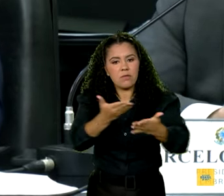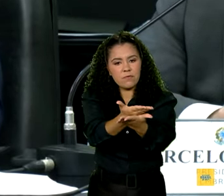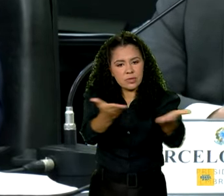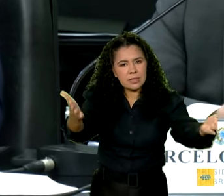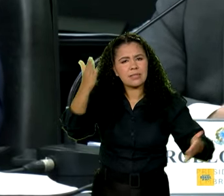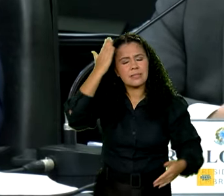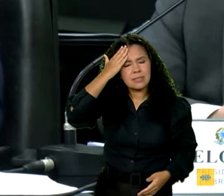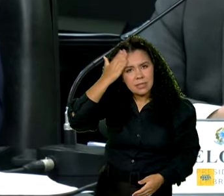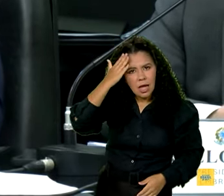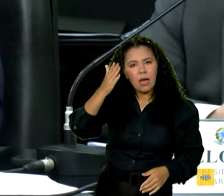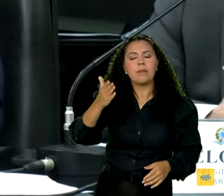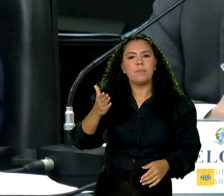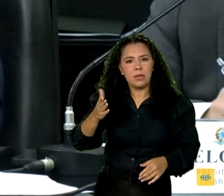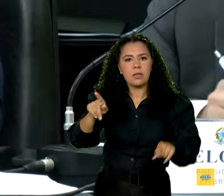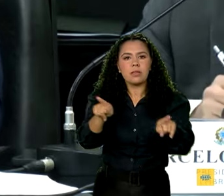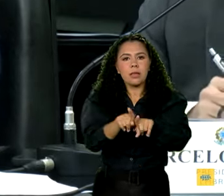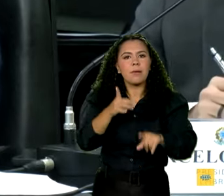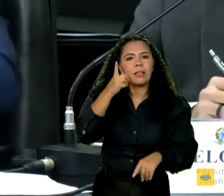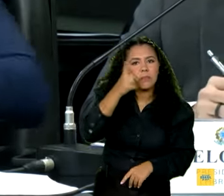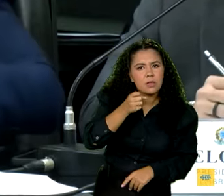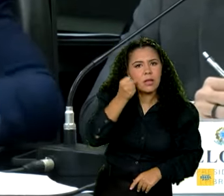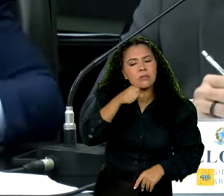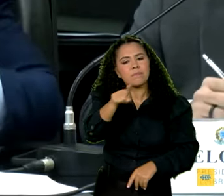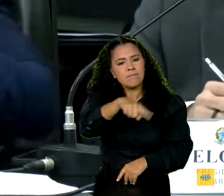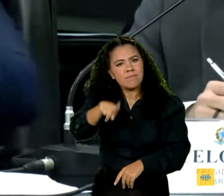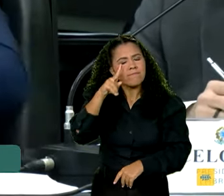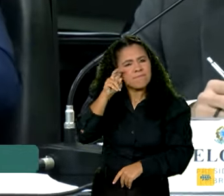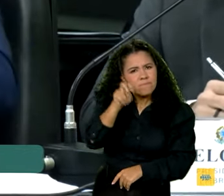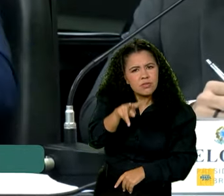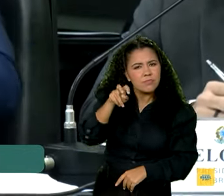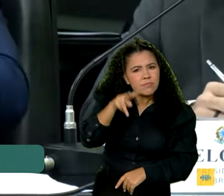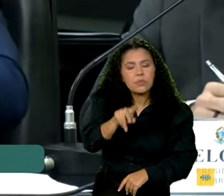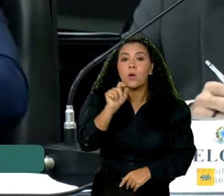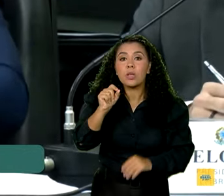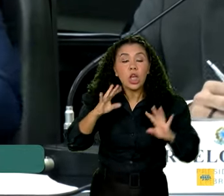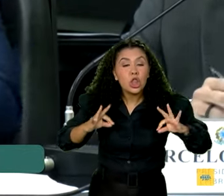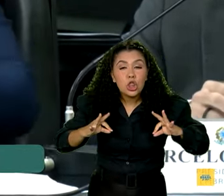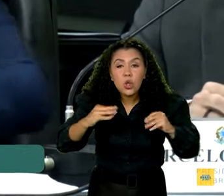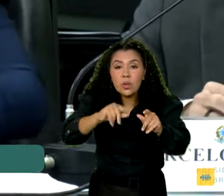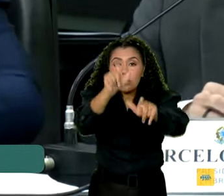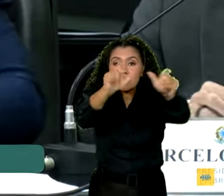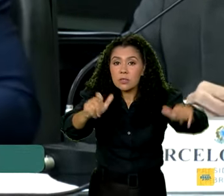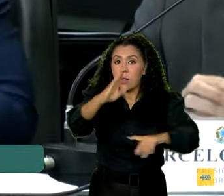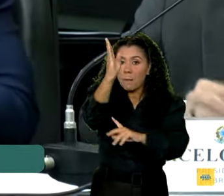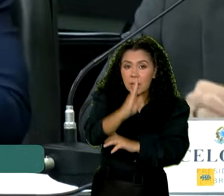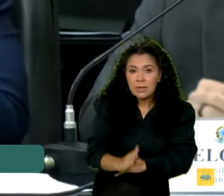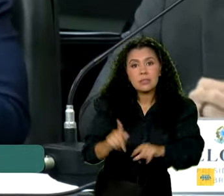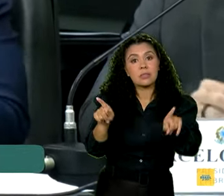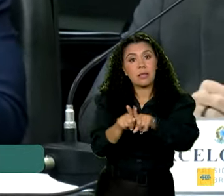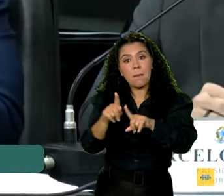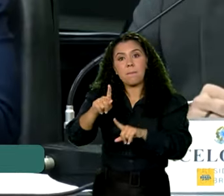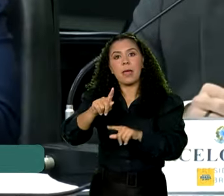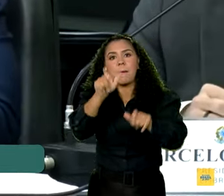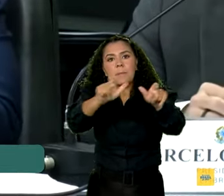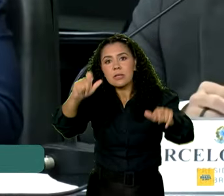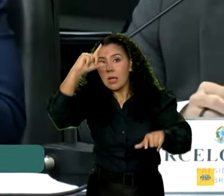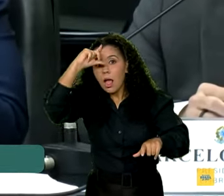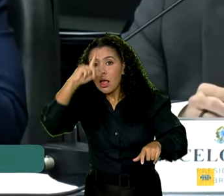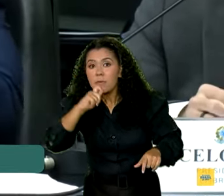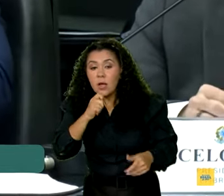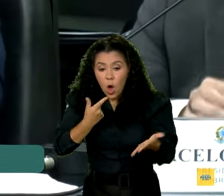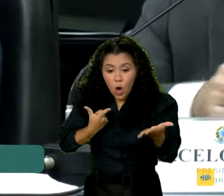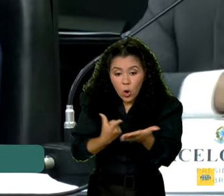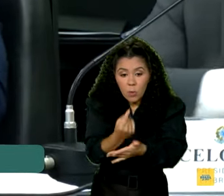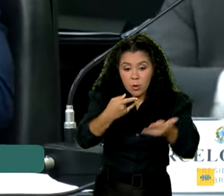governador, e muitos deputados aqui têm acompanhado, para que todos os brasileiros e também estrangeiros que possuem bilhete de